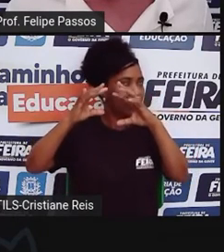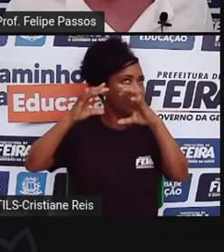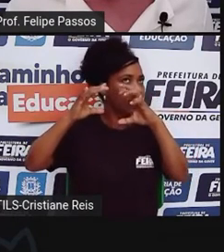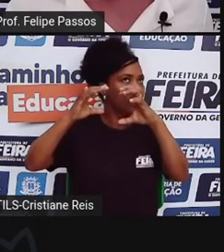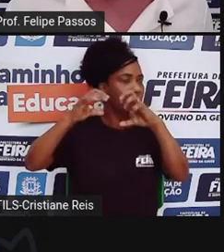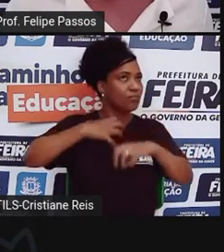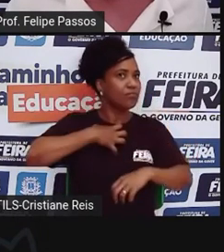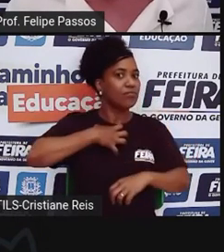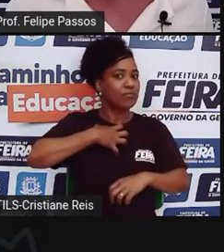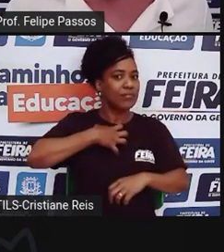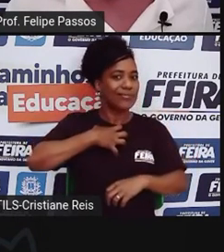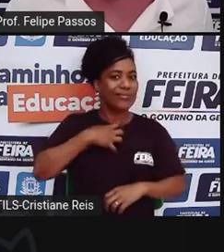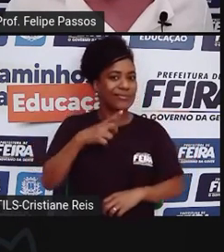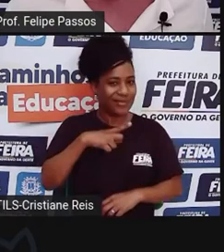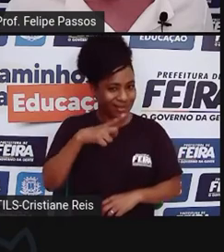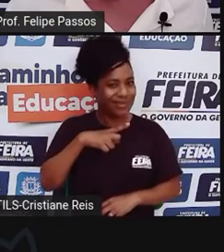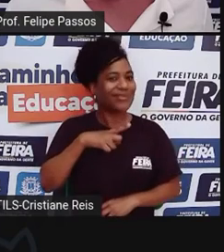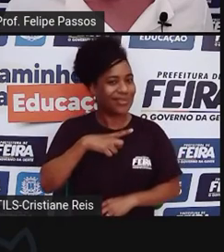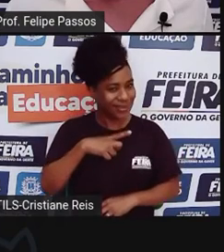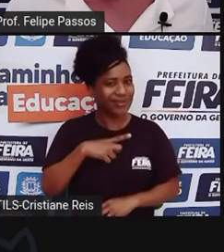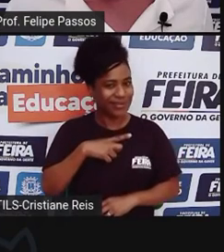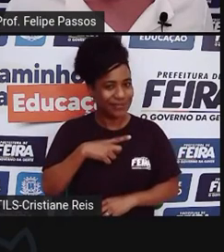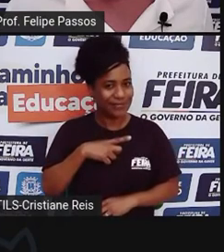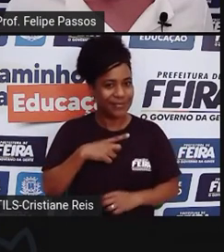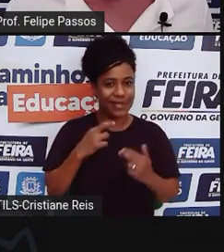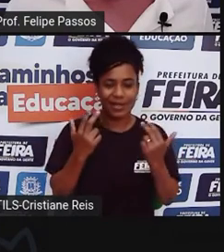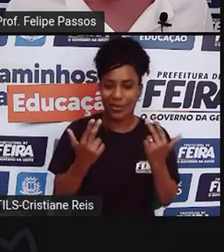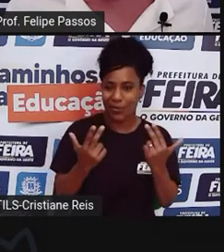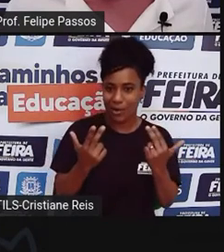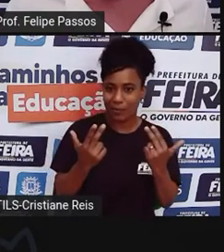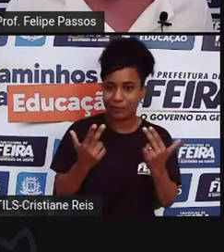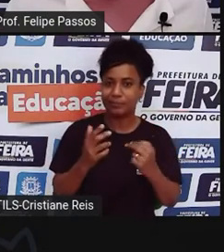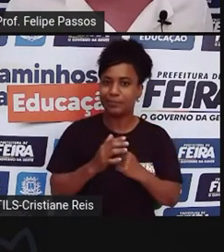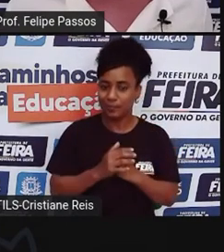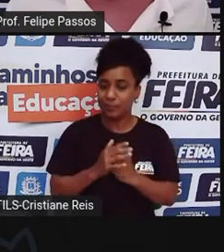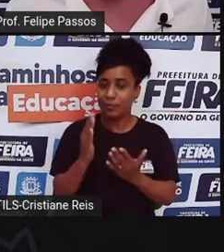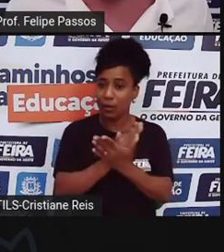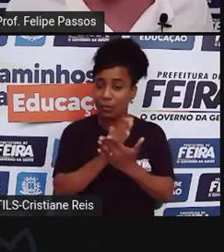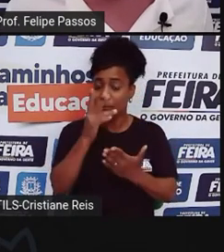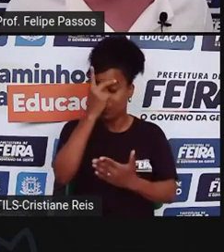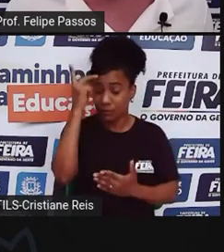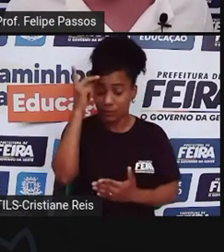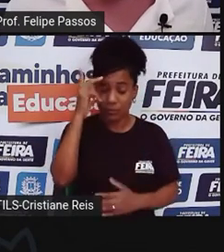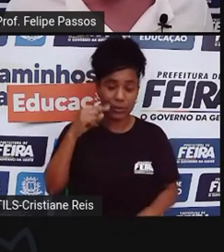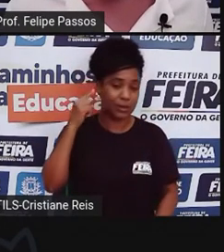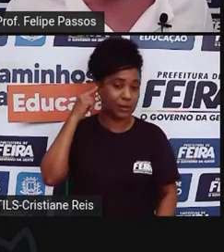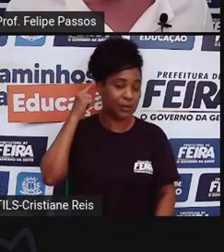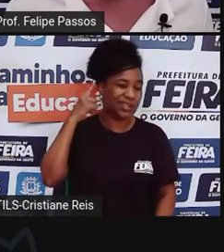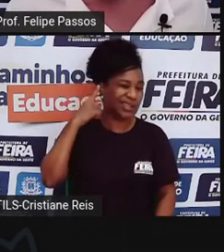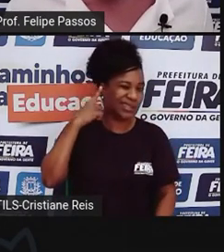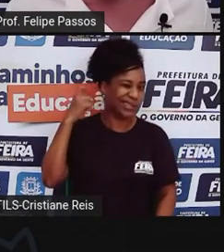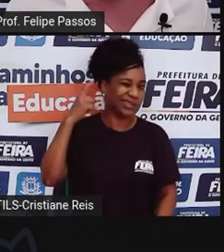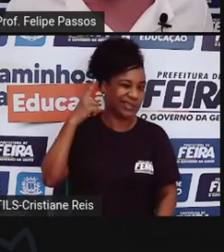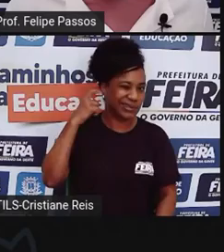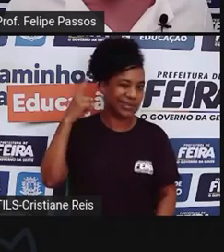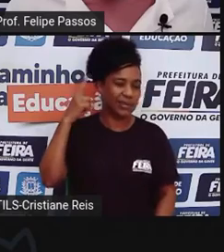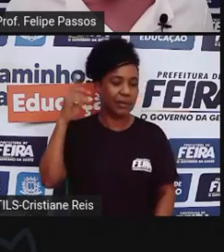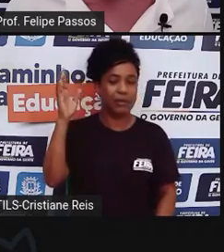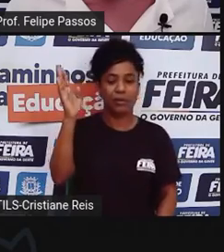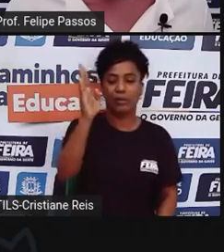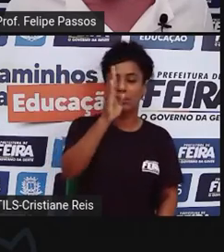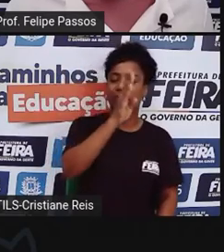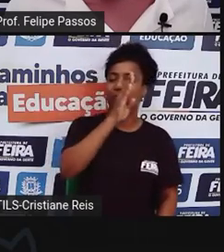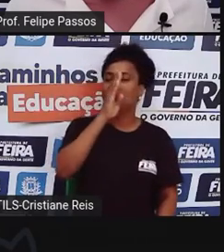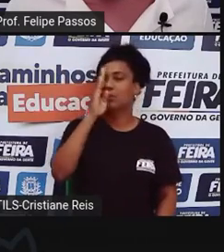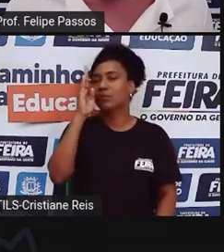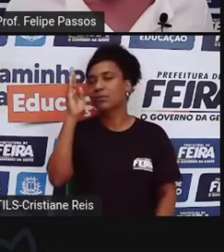auditivo é a mesma questão de muitas pessoas que têm labirintite, quem tem avó em casa, ou pai, que tem tontura. Isso é